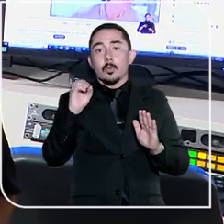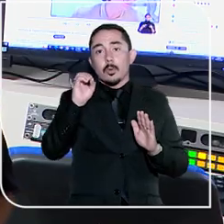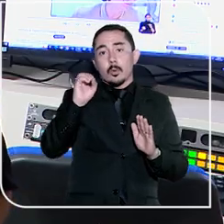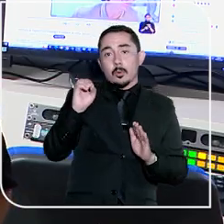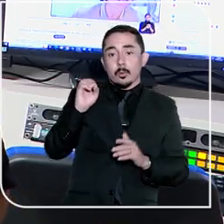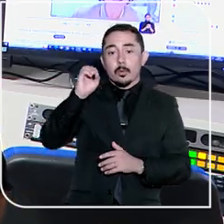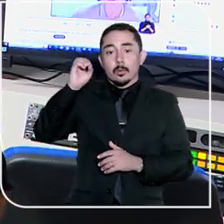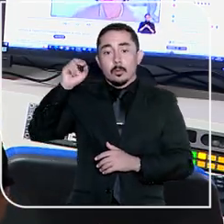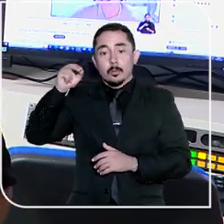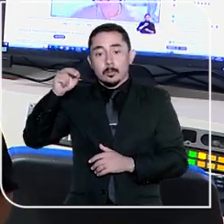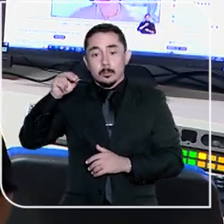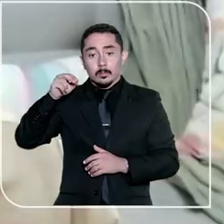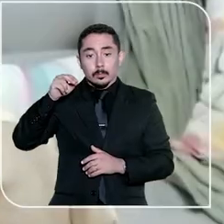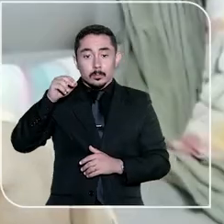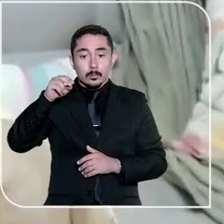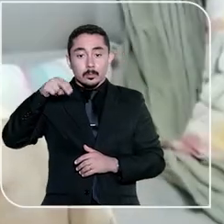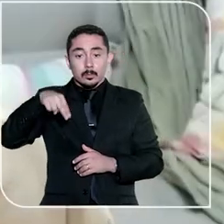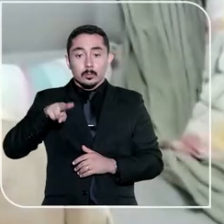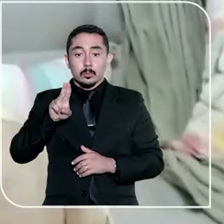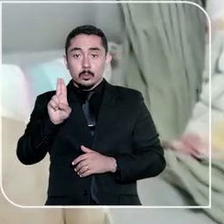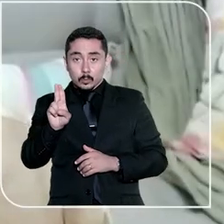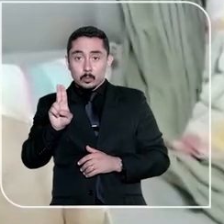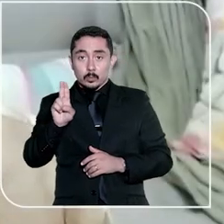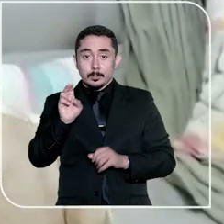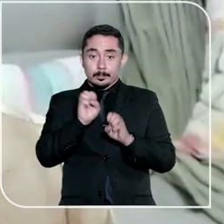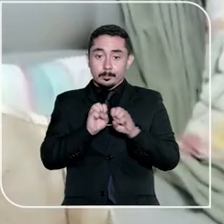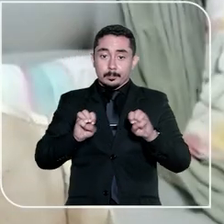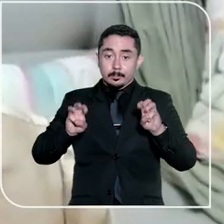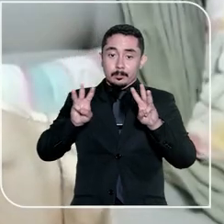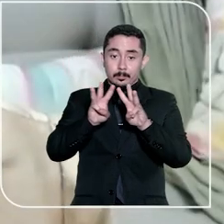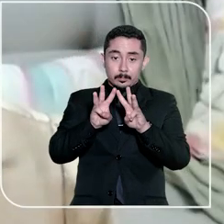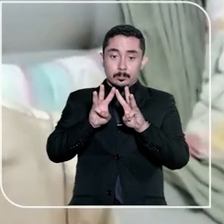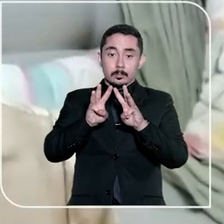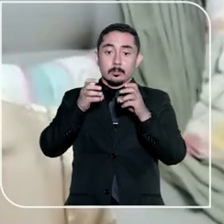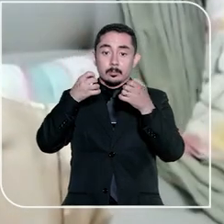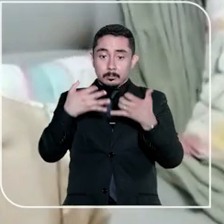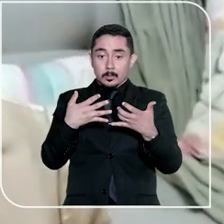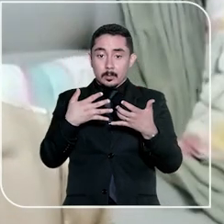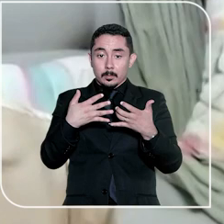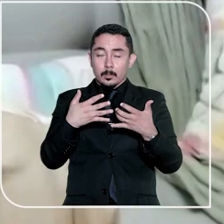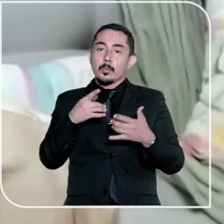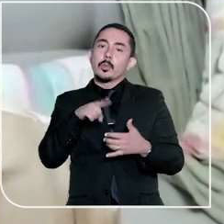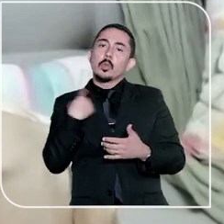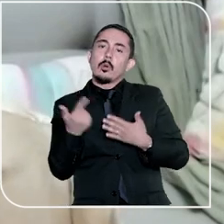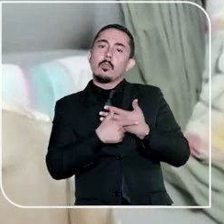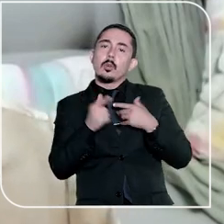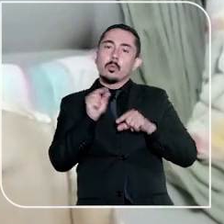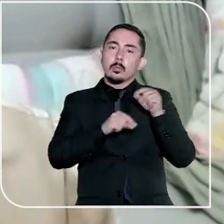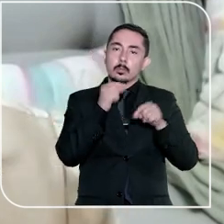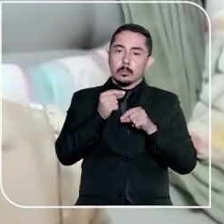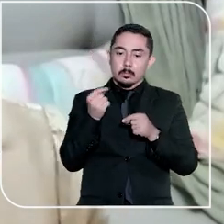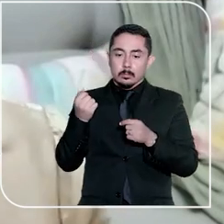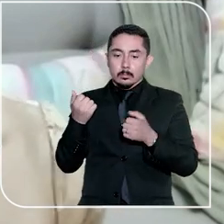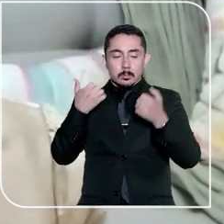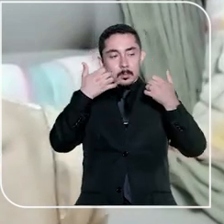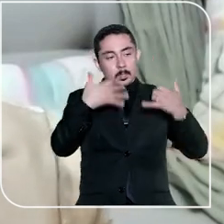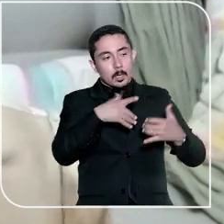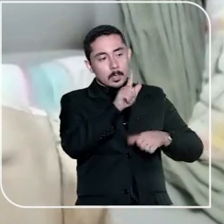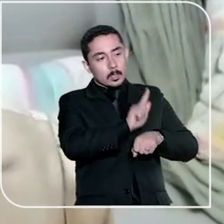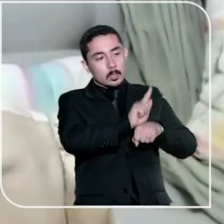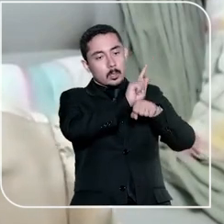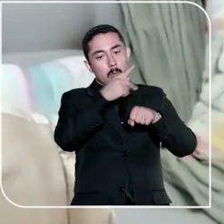Organização das Nações Unidas nosso papel é trazer o gestor público para o cenário